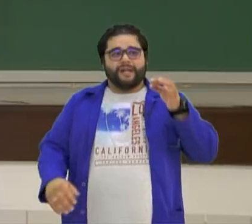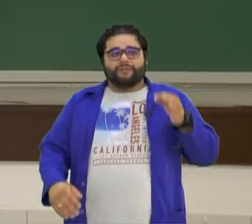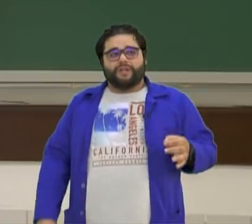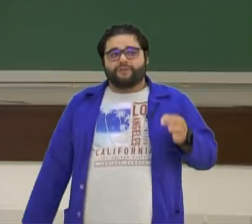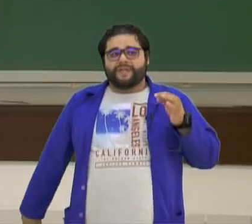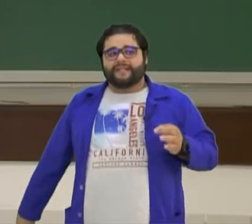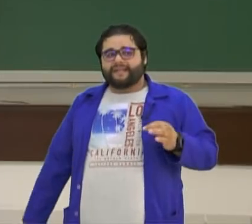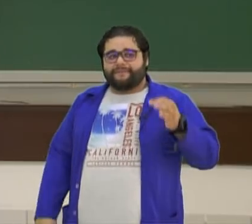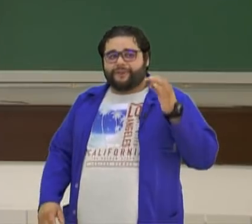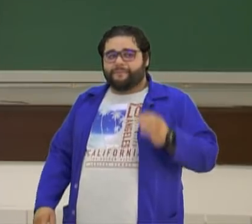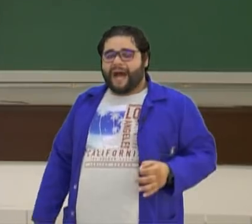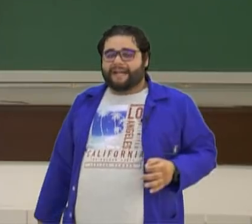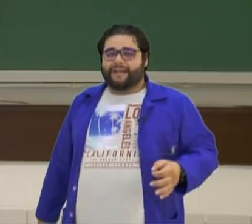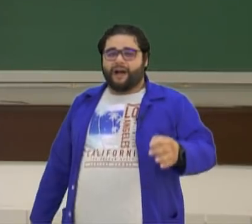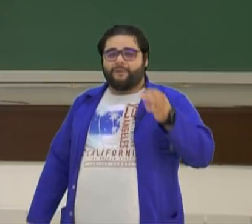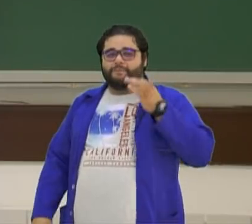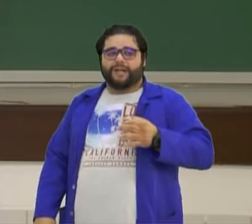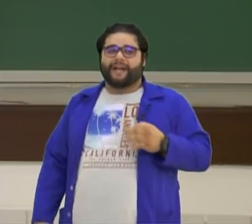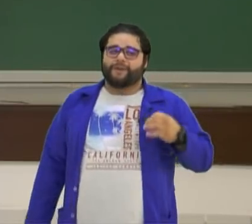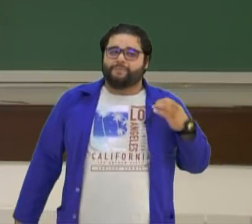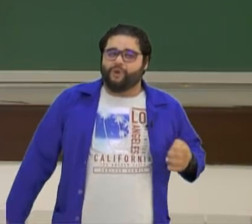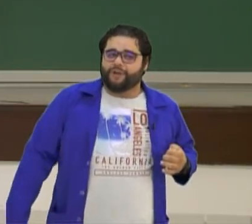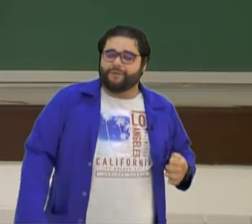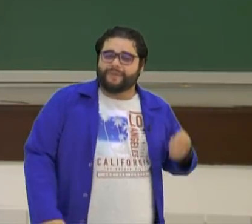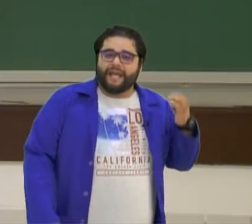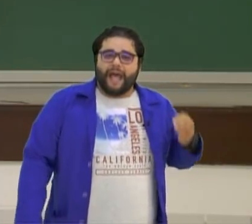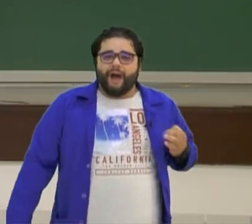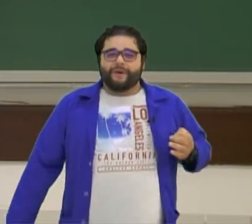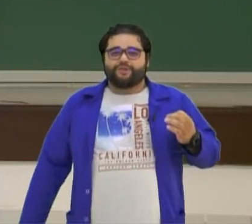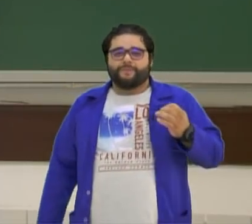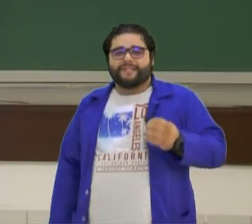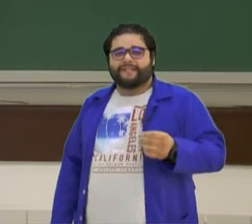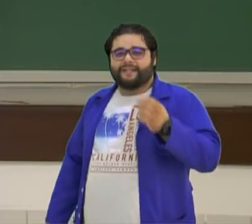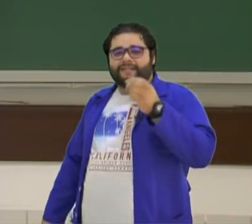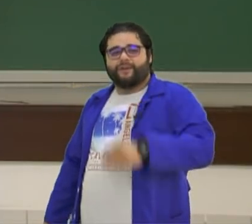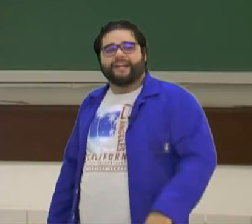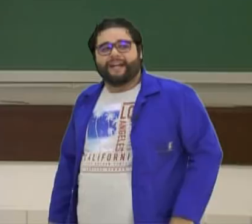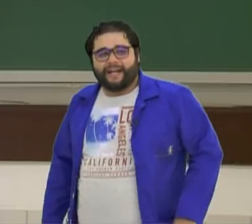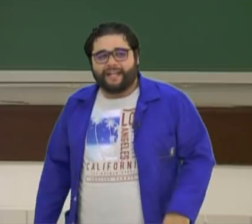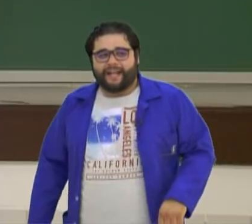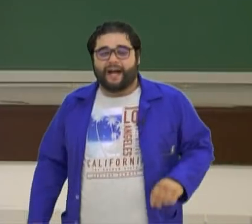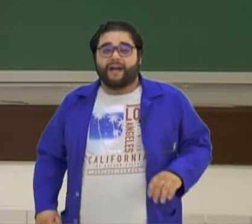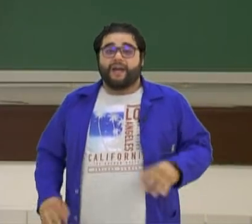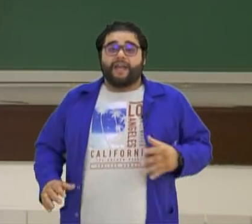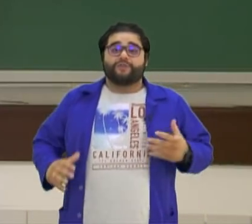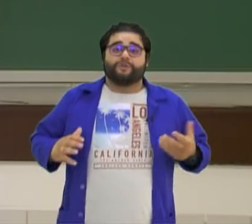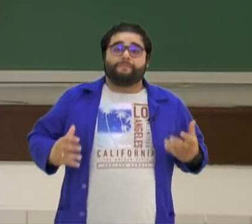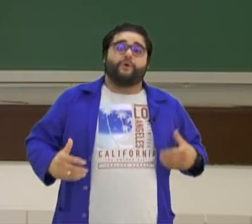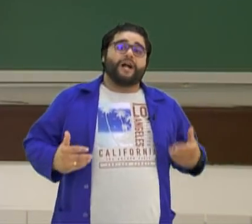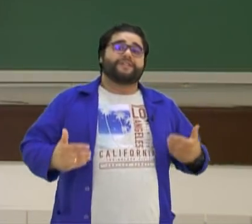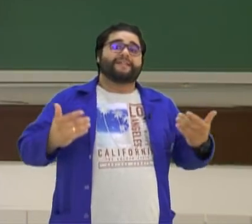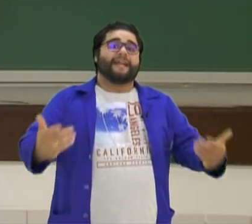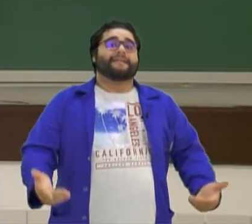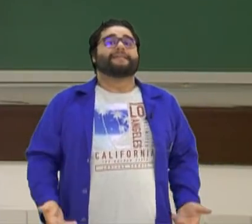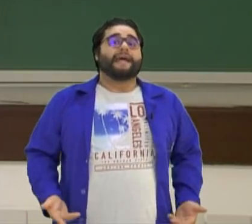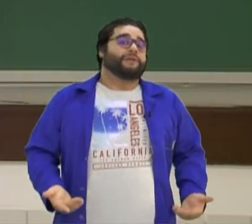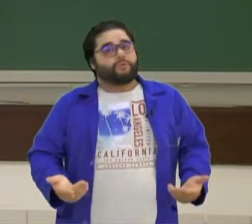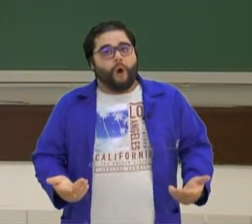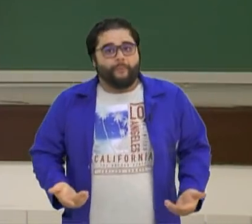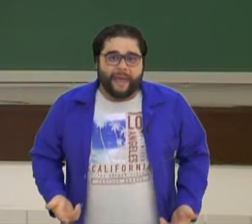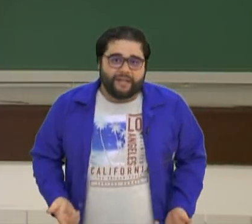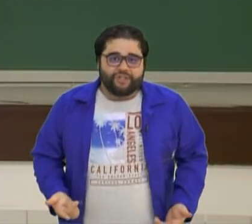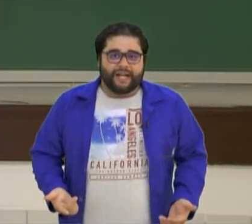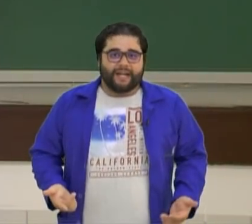certo? Toda substância formada por carbono é uma substância orgânica. Isso pode ser